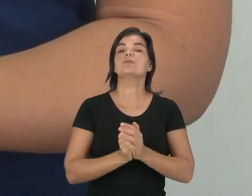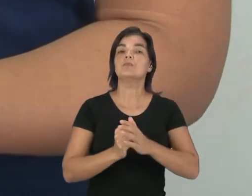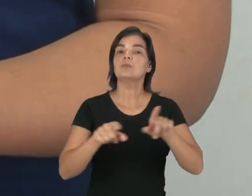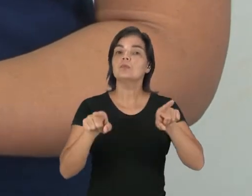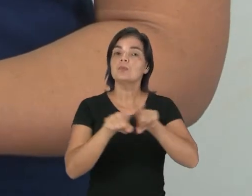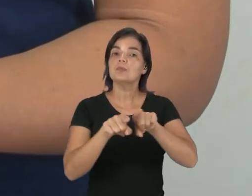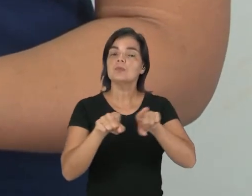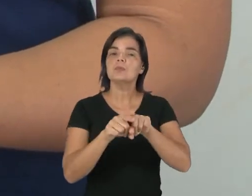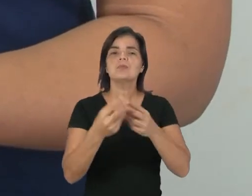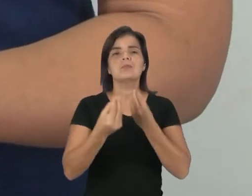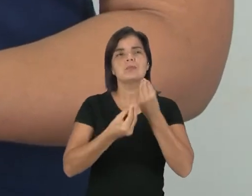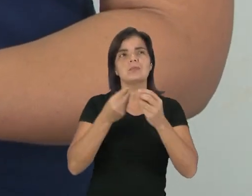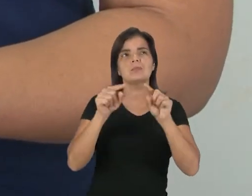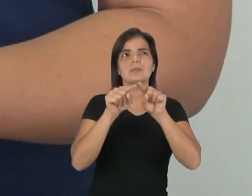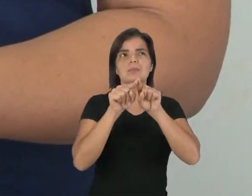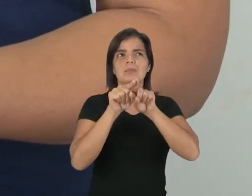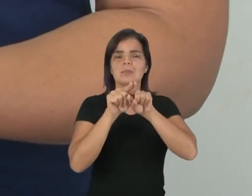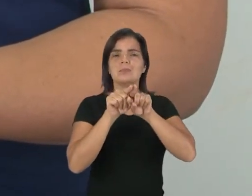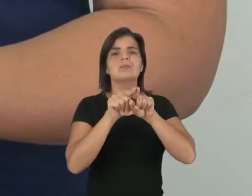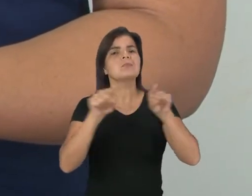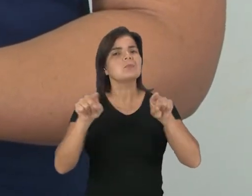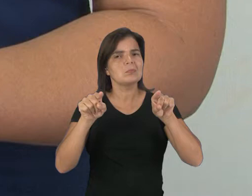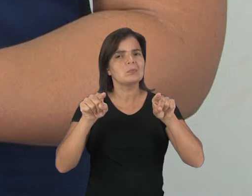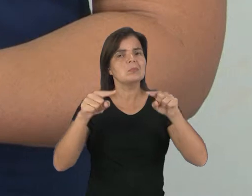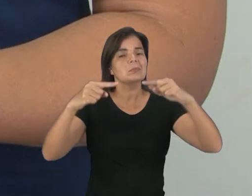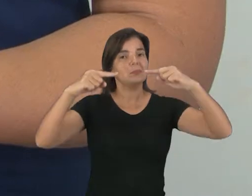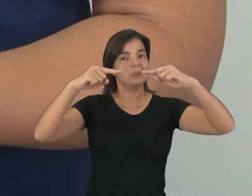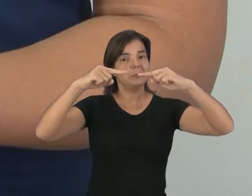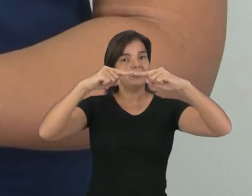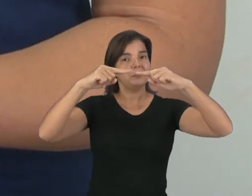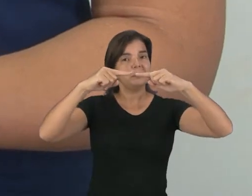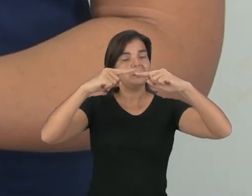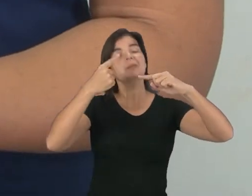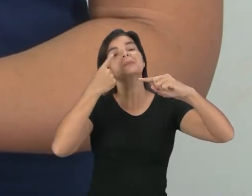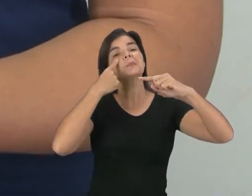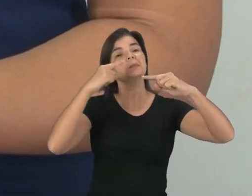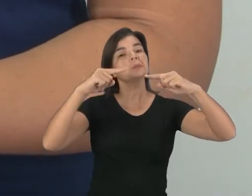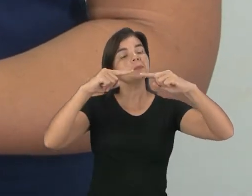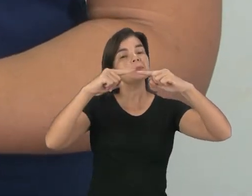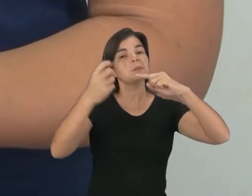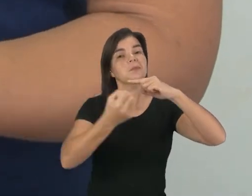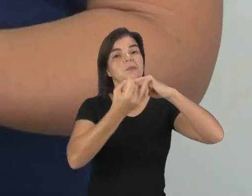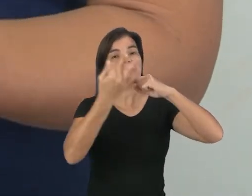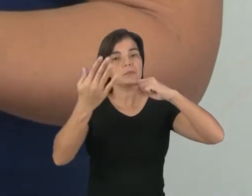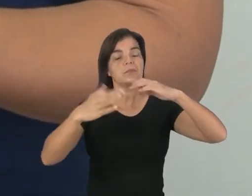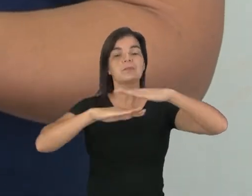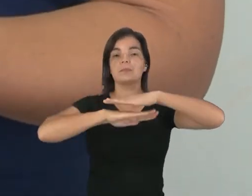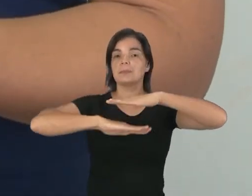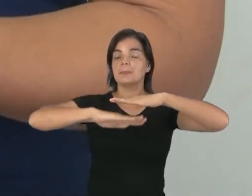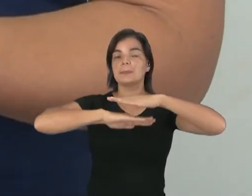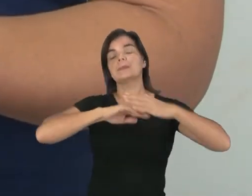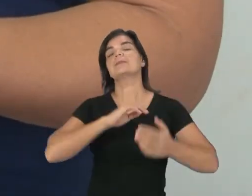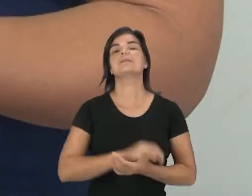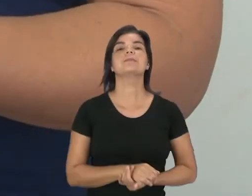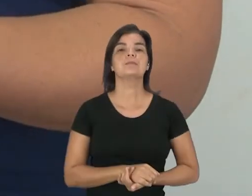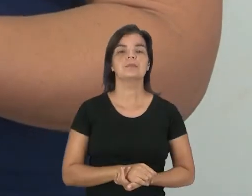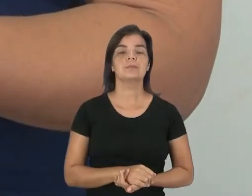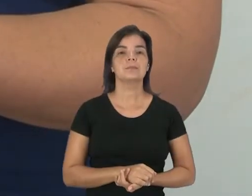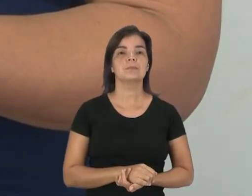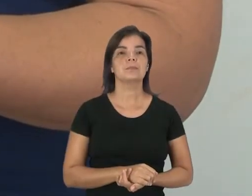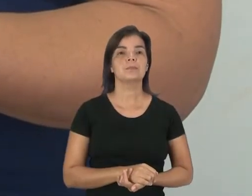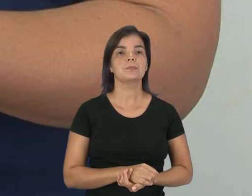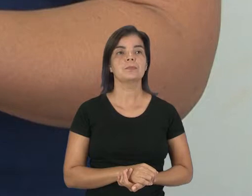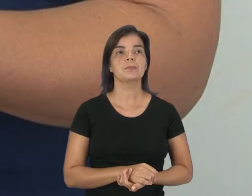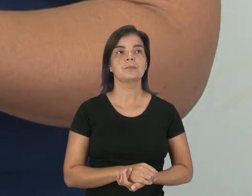sólido. E quantas arestas será que nós temos? Vamos lá, vamos começar contando da base? Vamos lá.